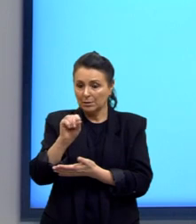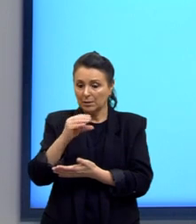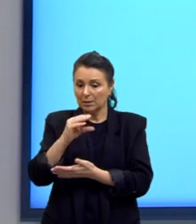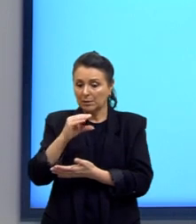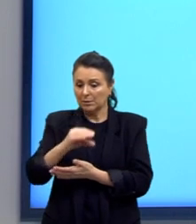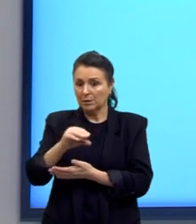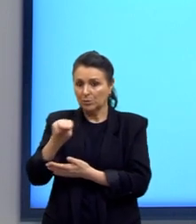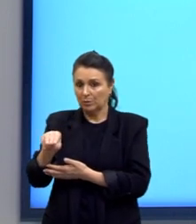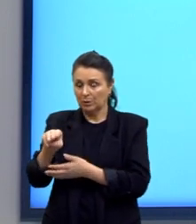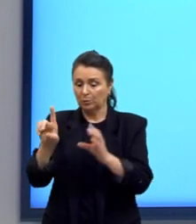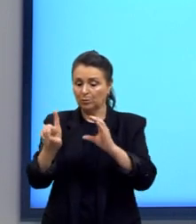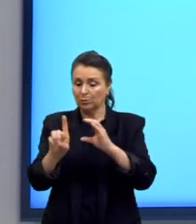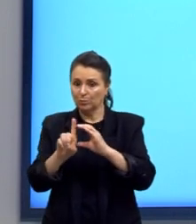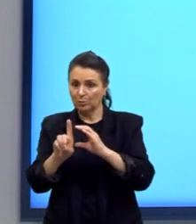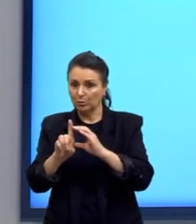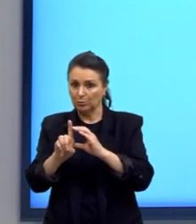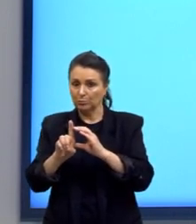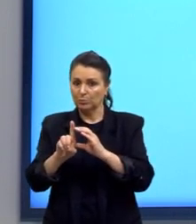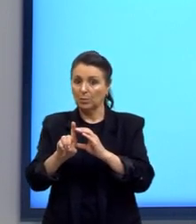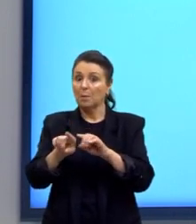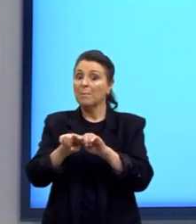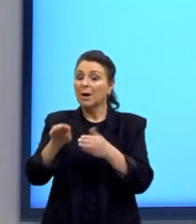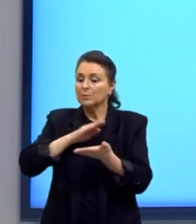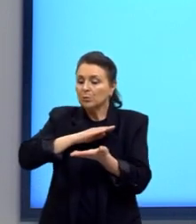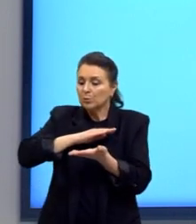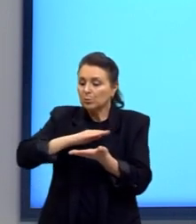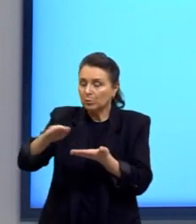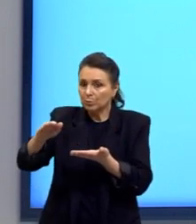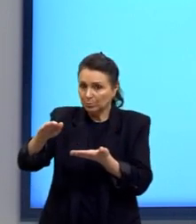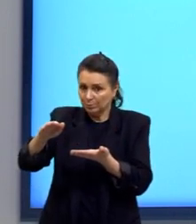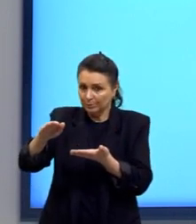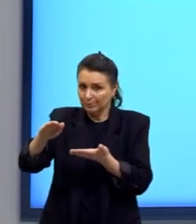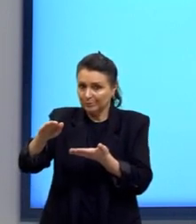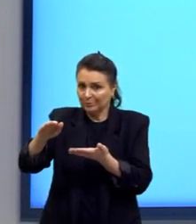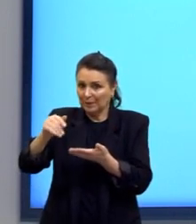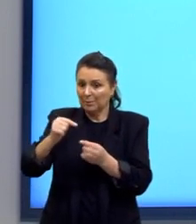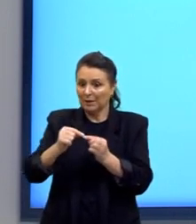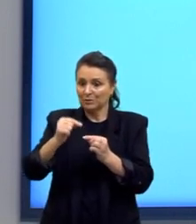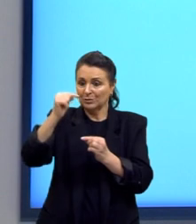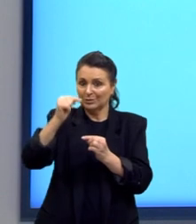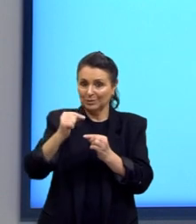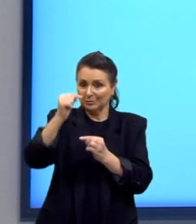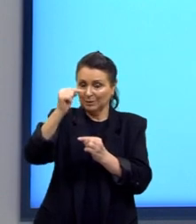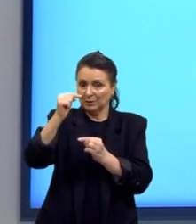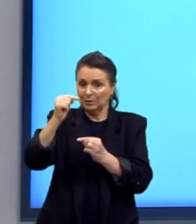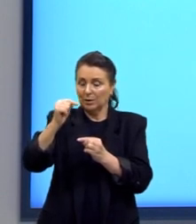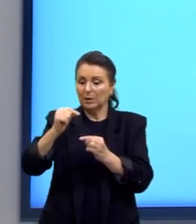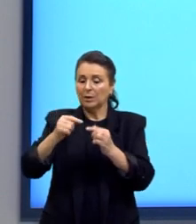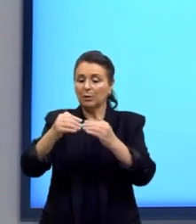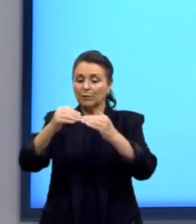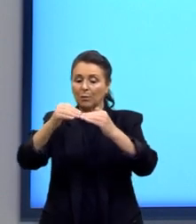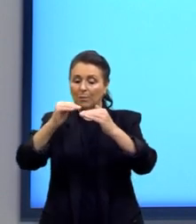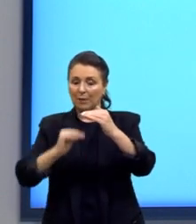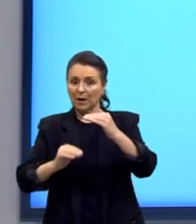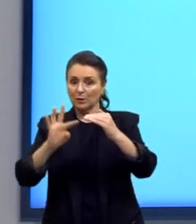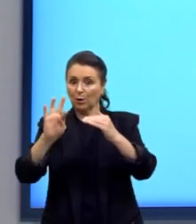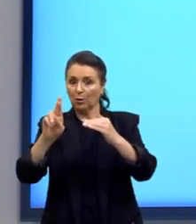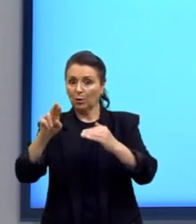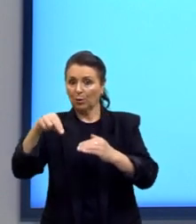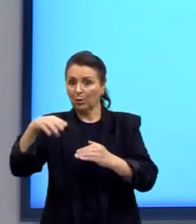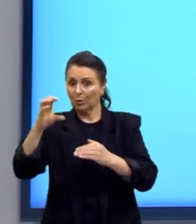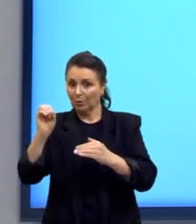diâmetro mas aí foi feita a secção e nós retiramos o topo e ficamos só com o tronco de cone que